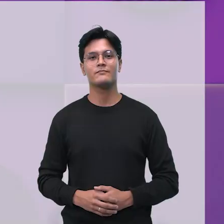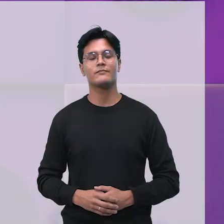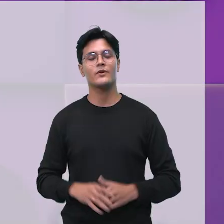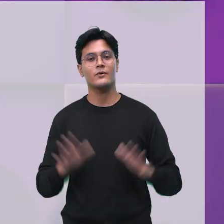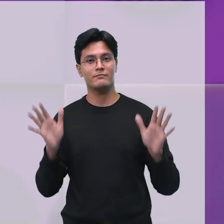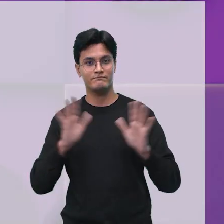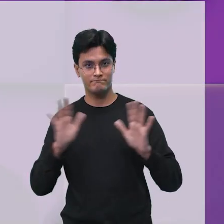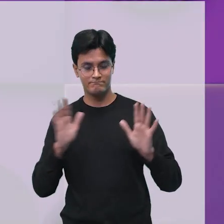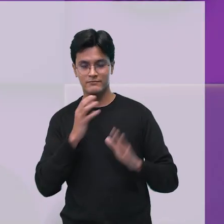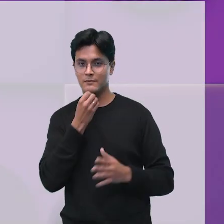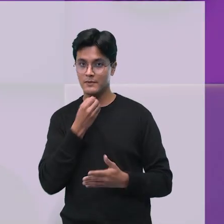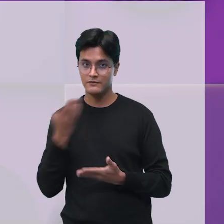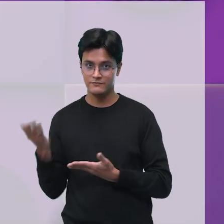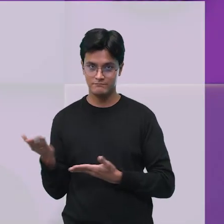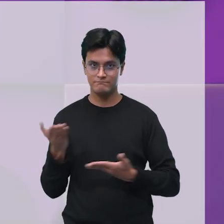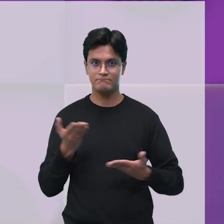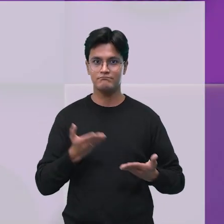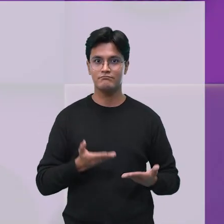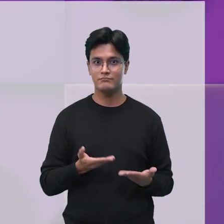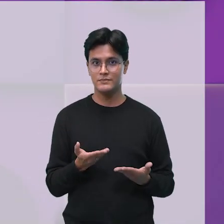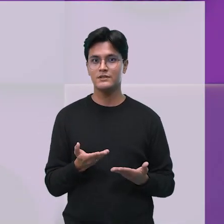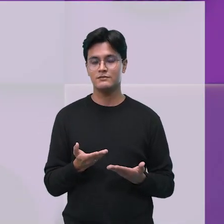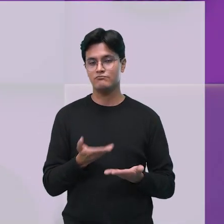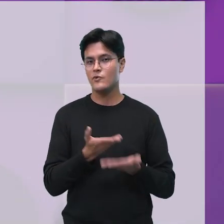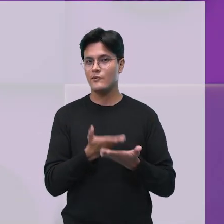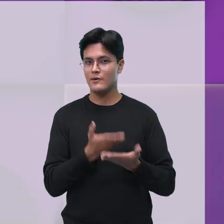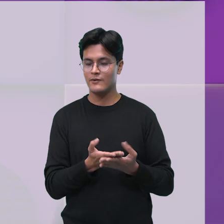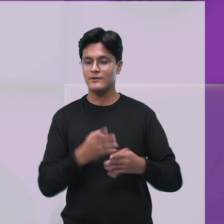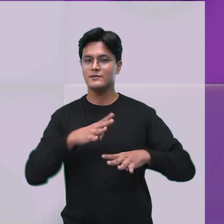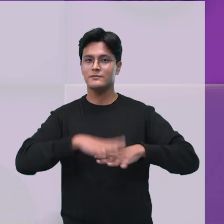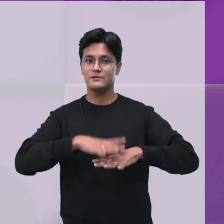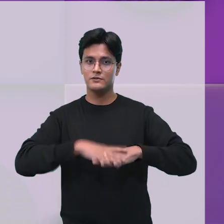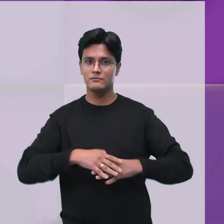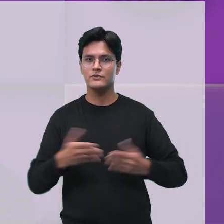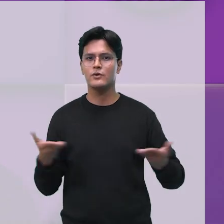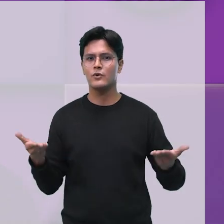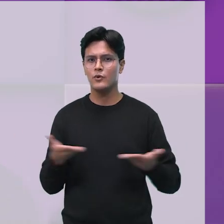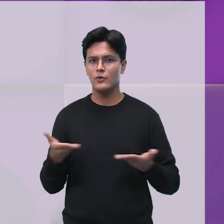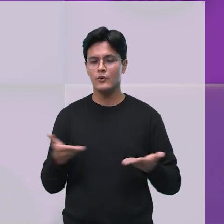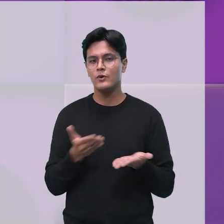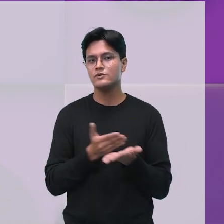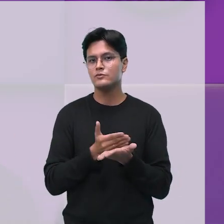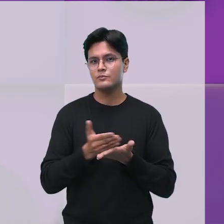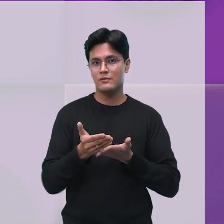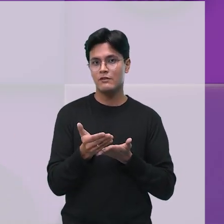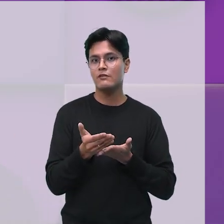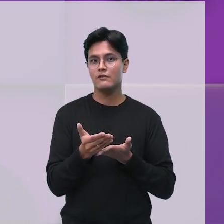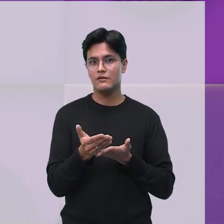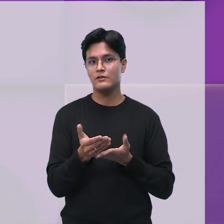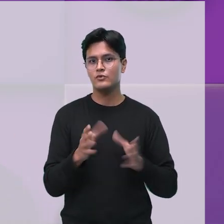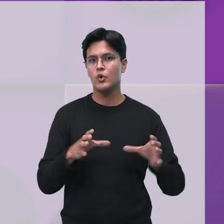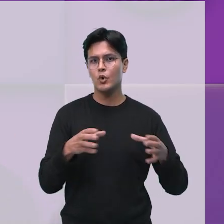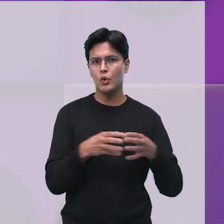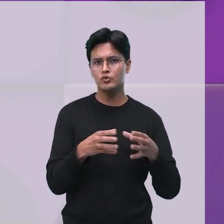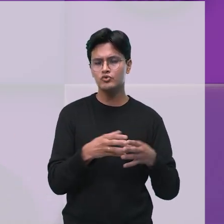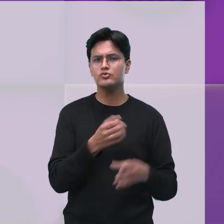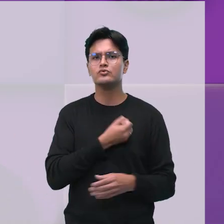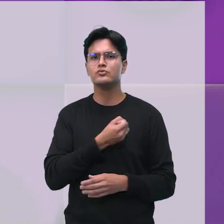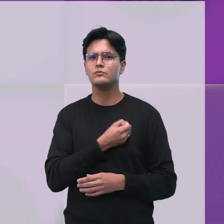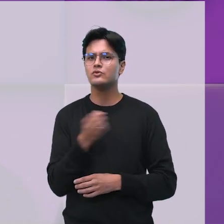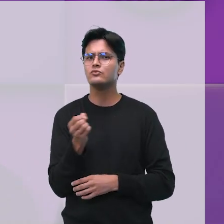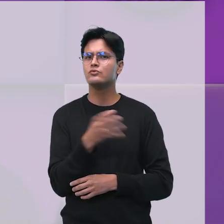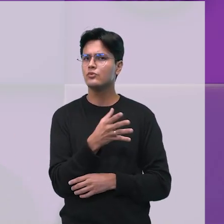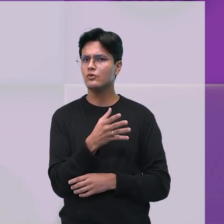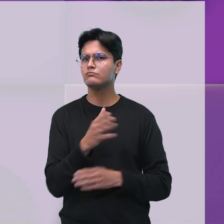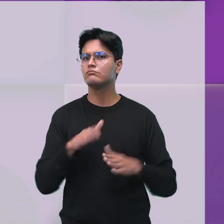Olá, bem-vindos então a mais uma aula de matemática. E hoje nós vamos dar início a um novo conjunto numérico. Que conjunto